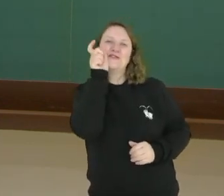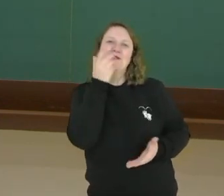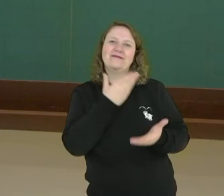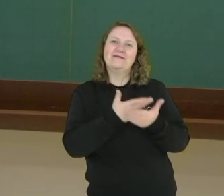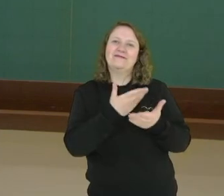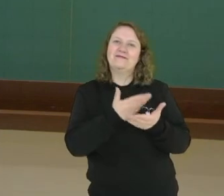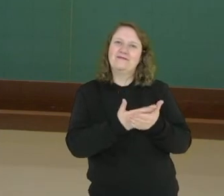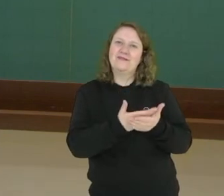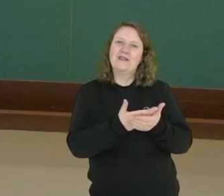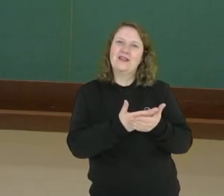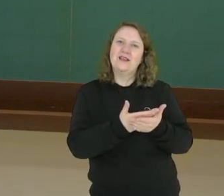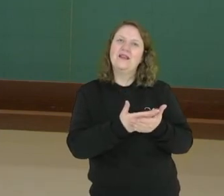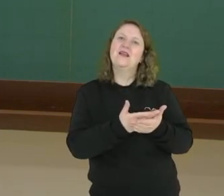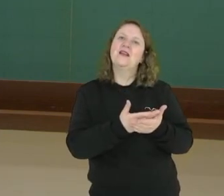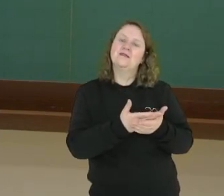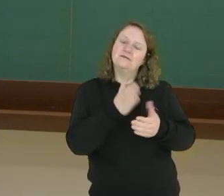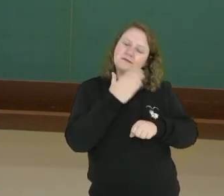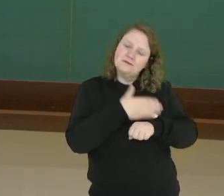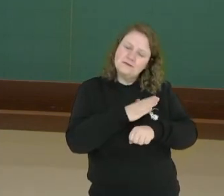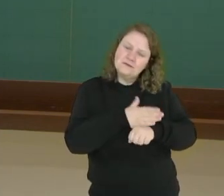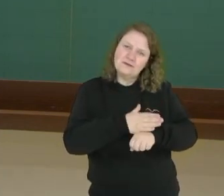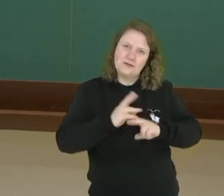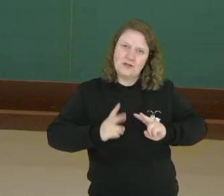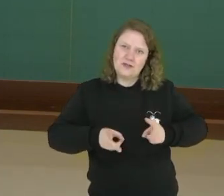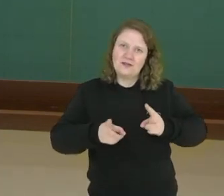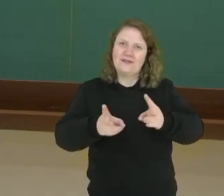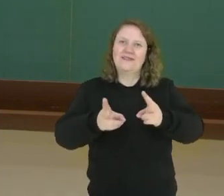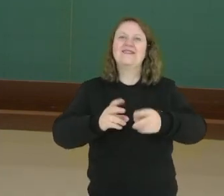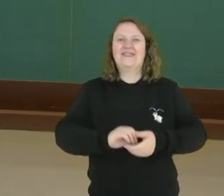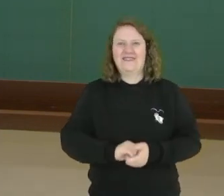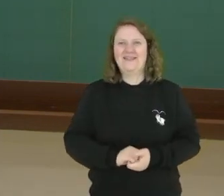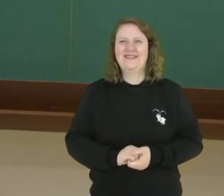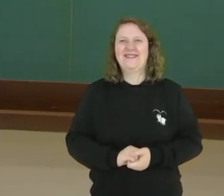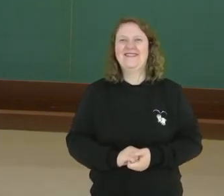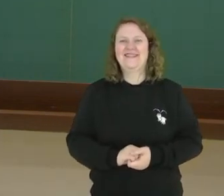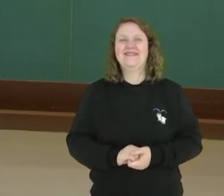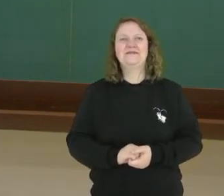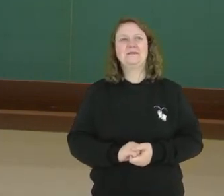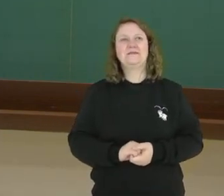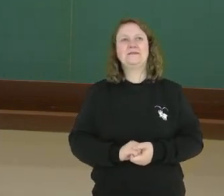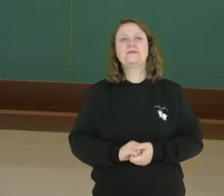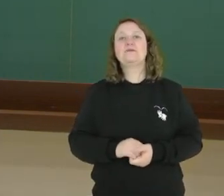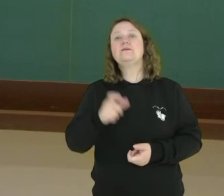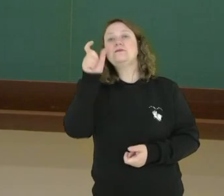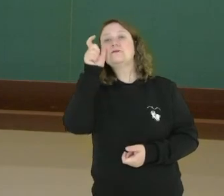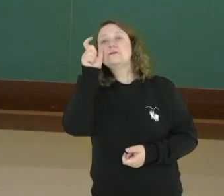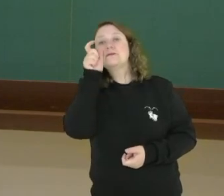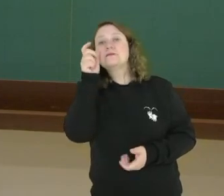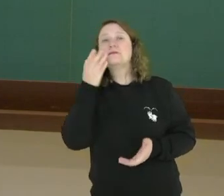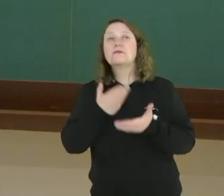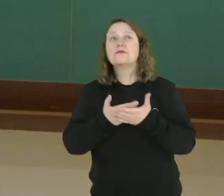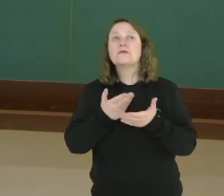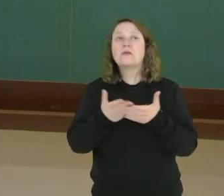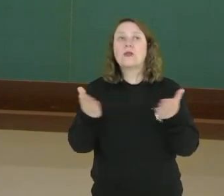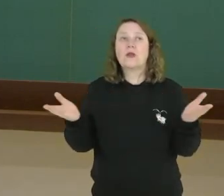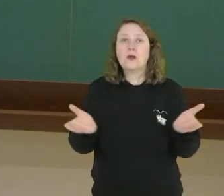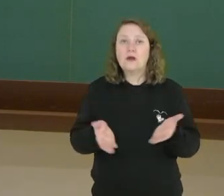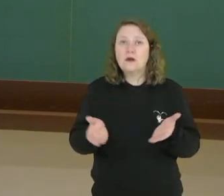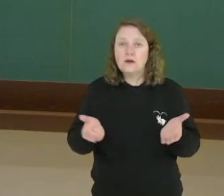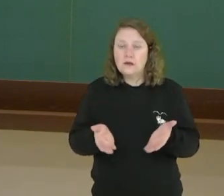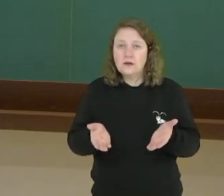as suas anotações. Continue assim, tá bom? Parabéns para você. E o que, que nós vimos na aula de hoje,